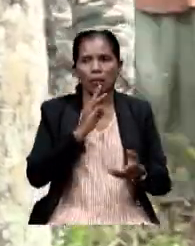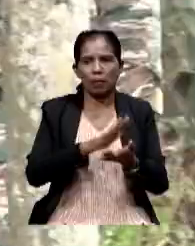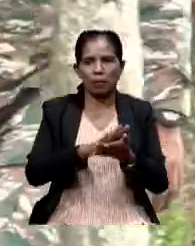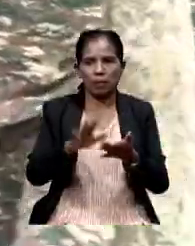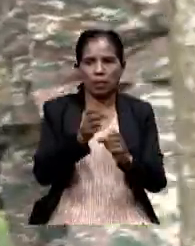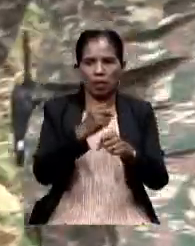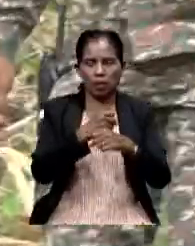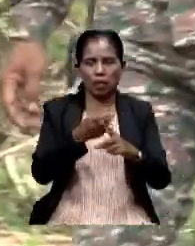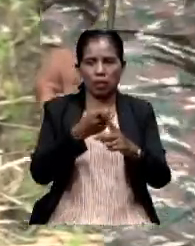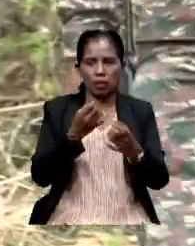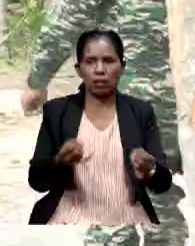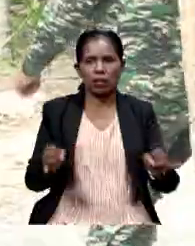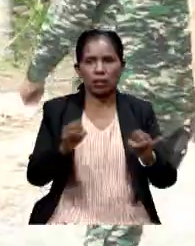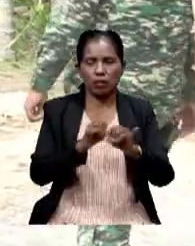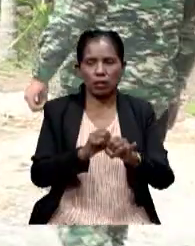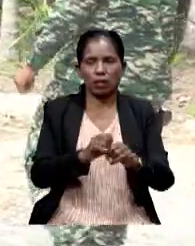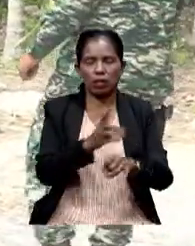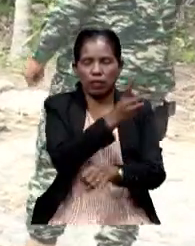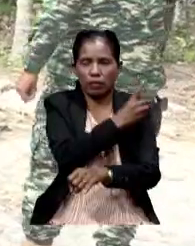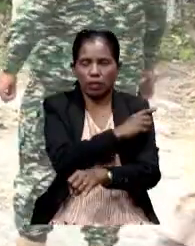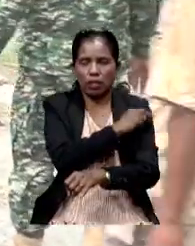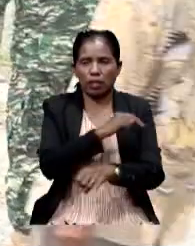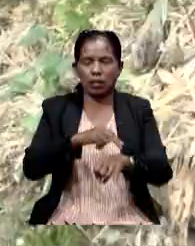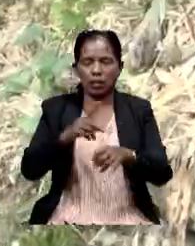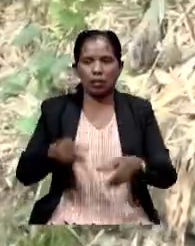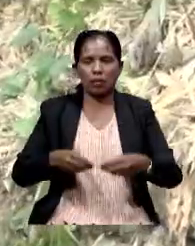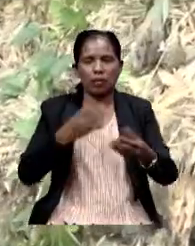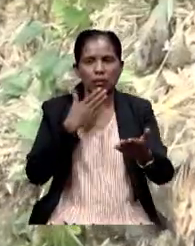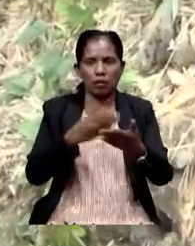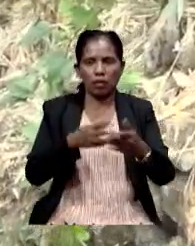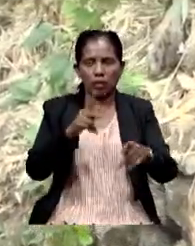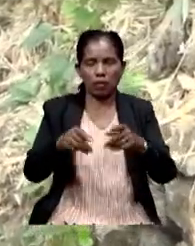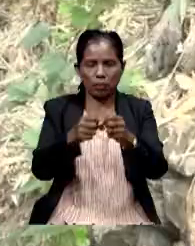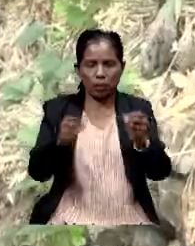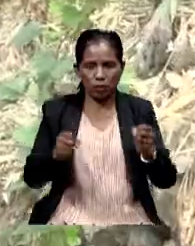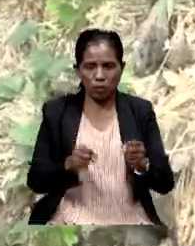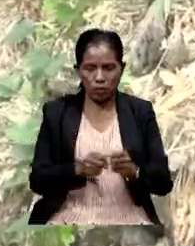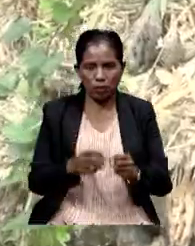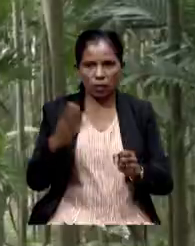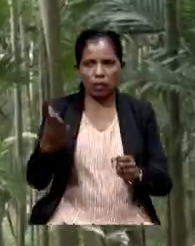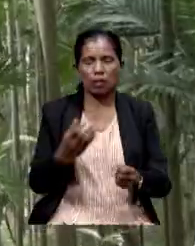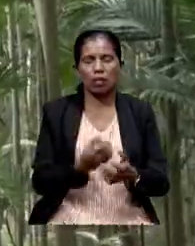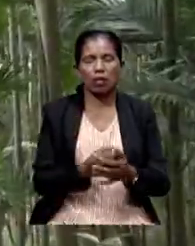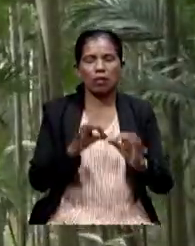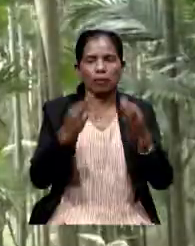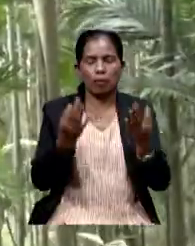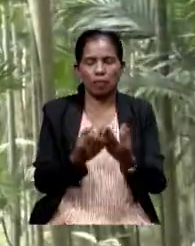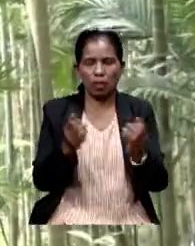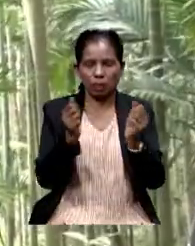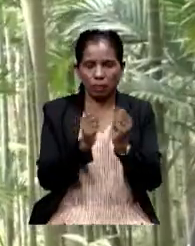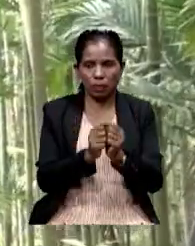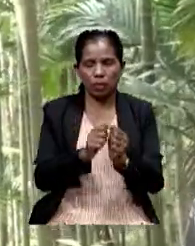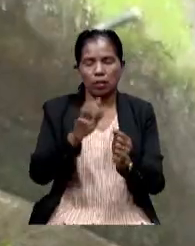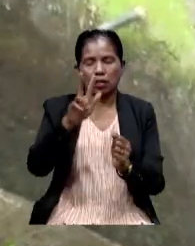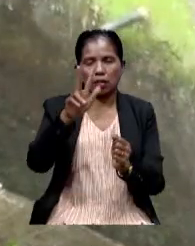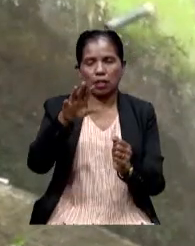canaliza hosi Instituto Defesa Nacional se beneficia comunidade suku Ilat Laung. Ho total família uma kain